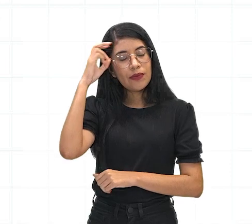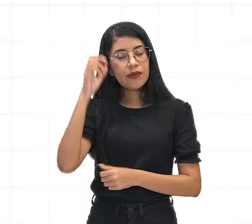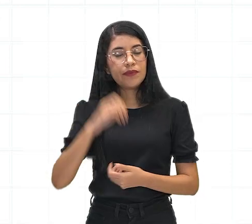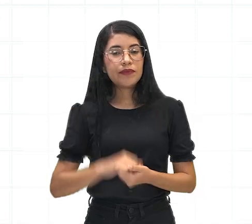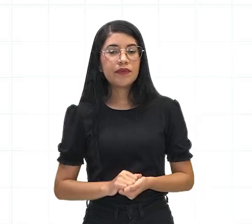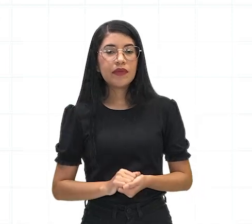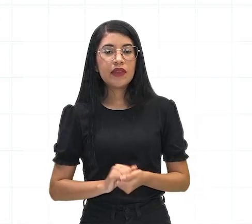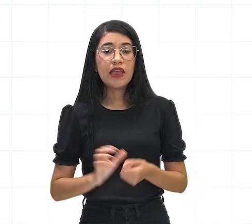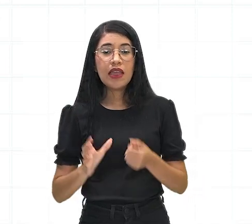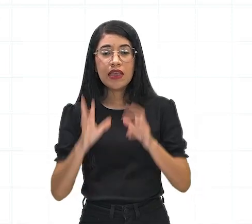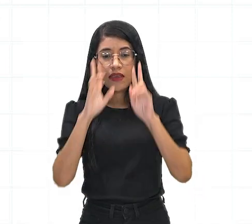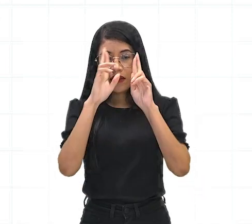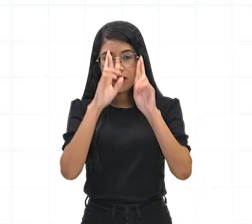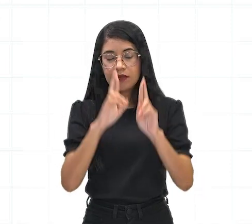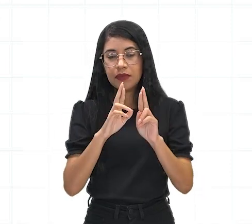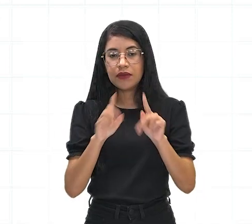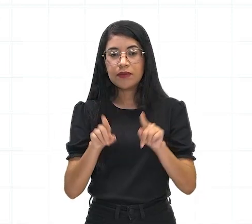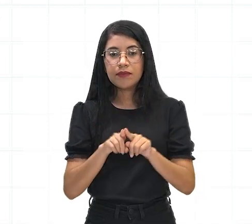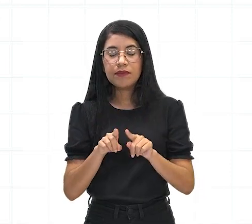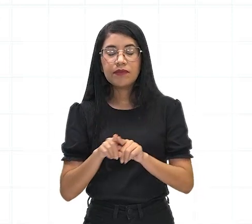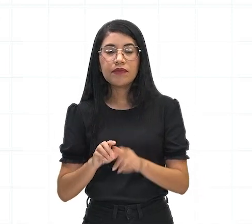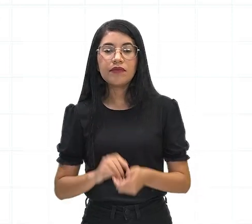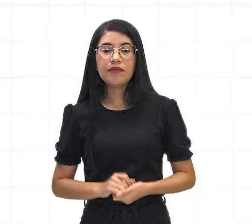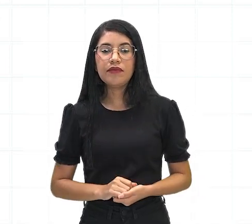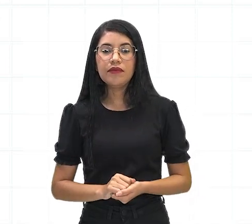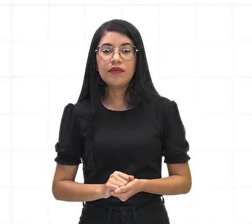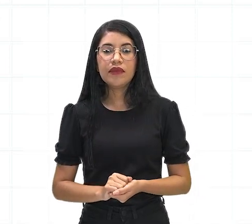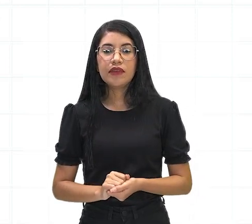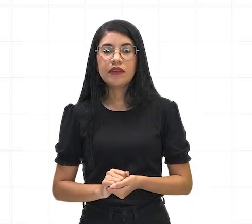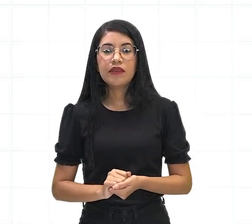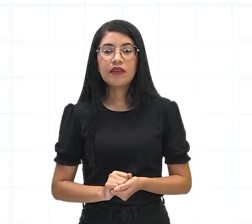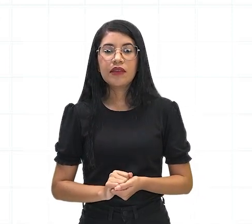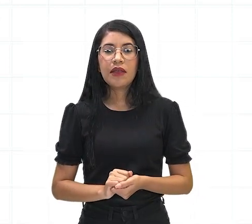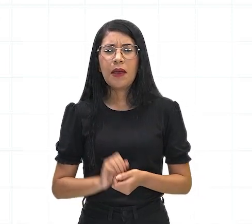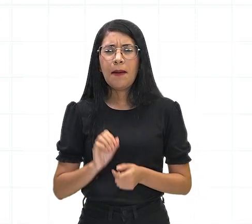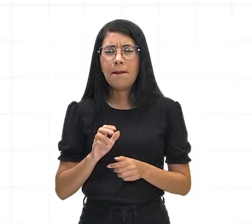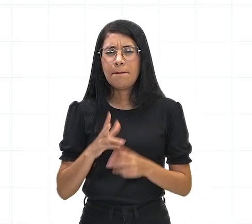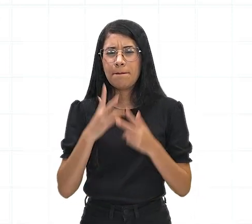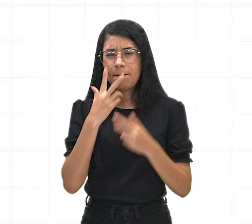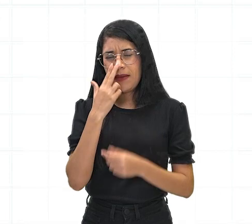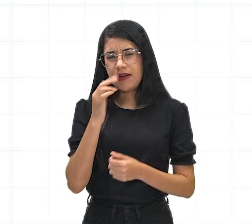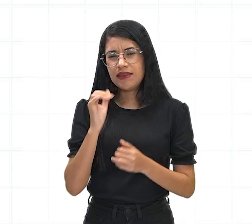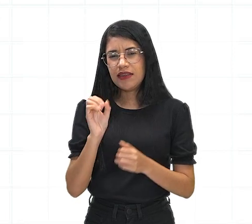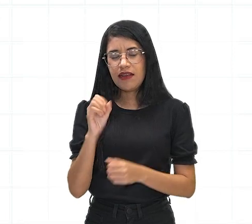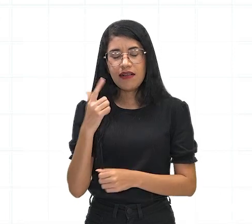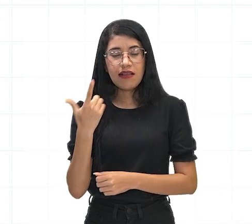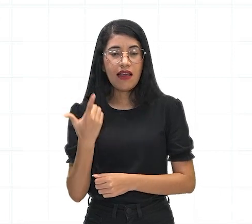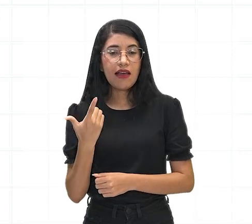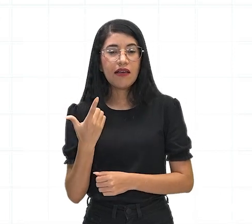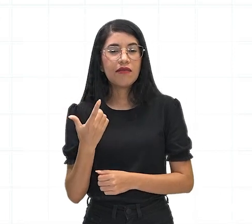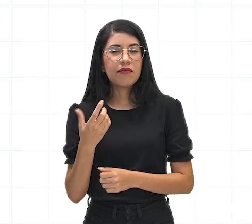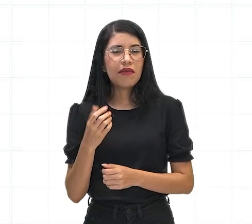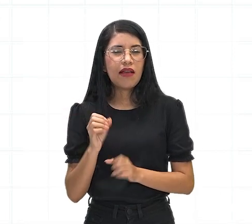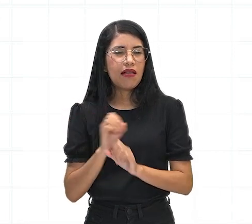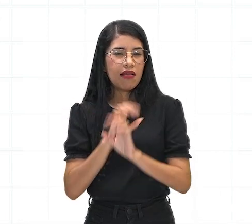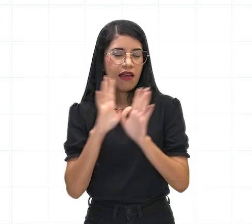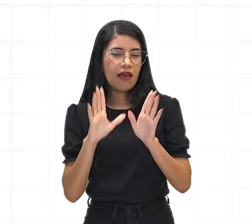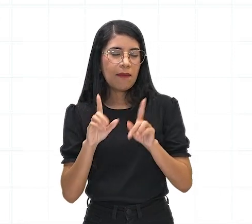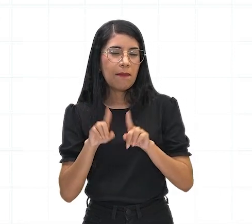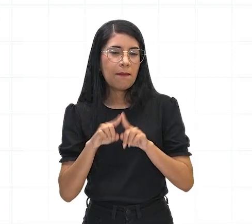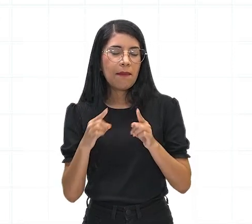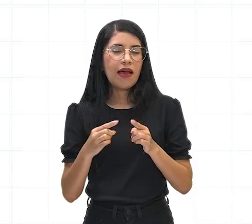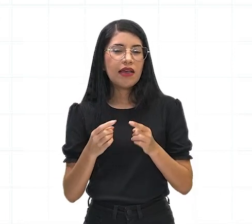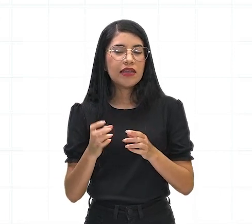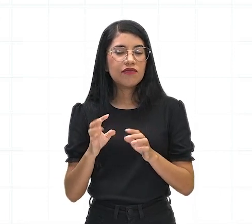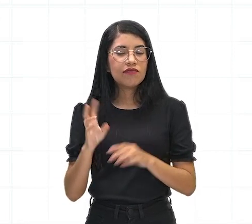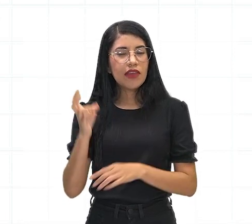à dignidade e ao respeito. Então, isso é algo que parece óbvio para a nossa geração, né? Que toda criança deveria